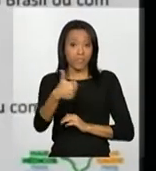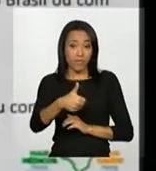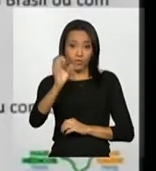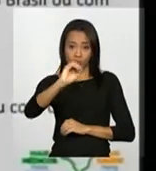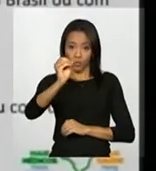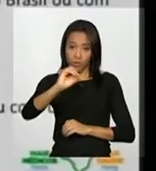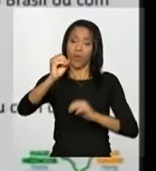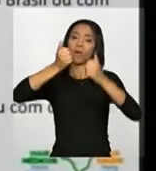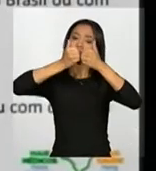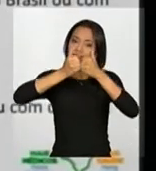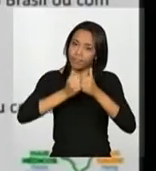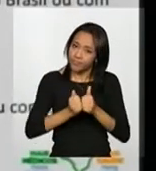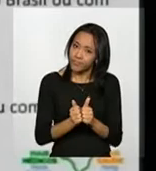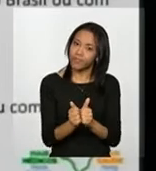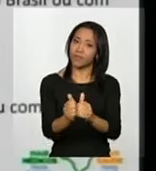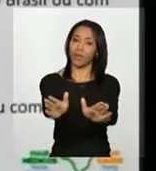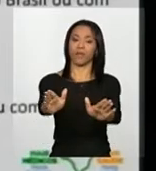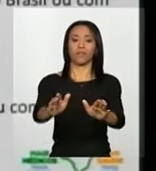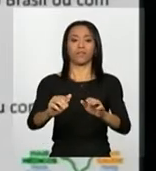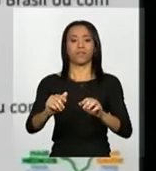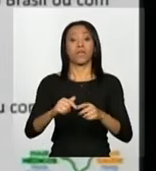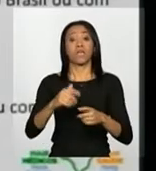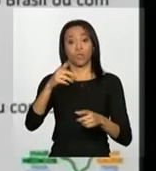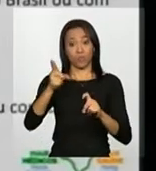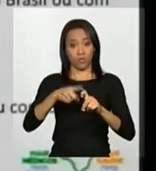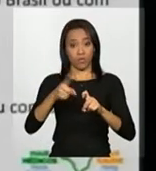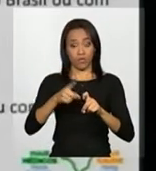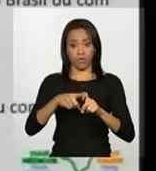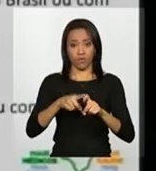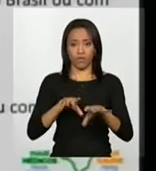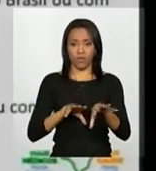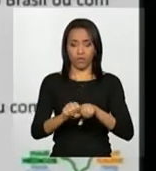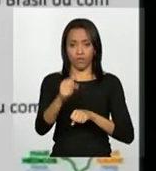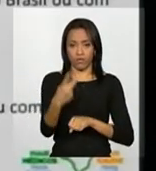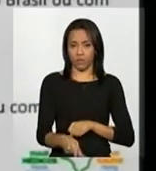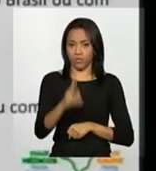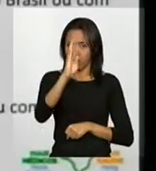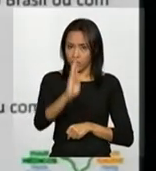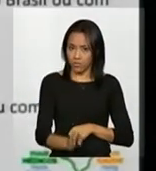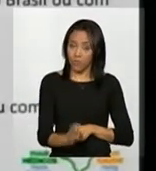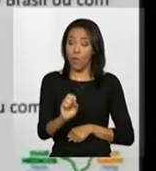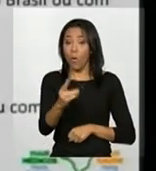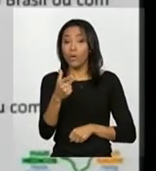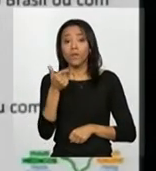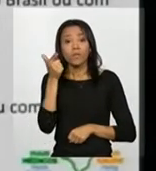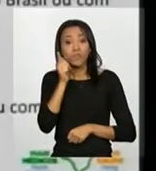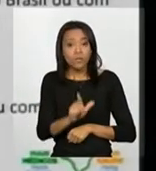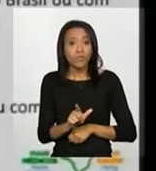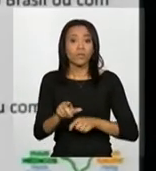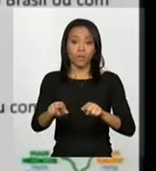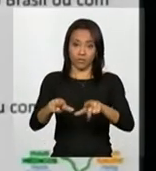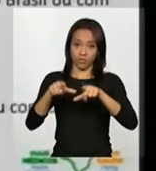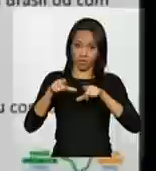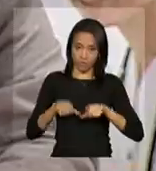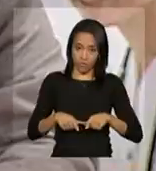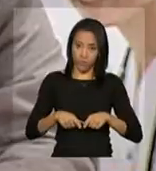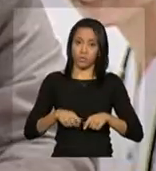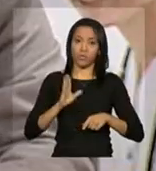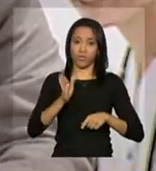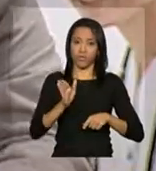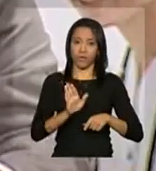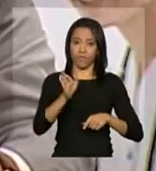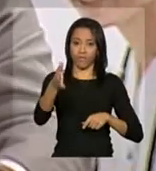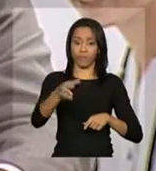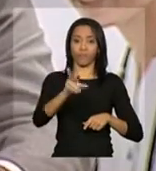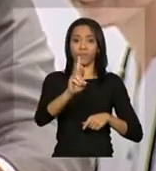das atividades dos médicos formados no Brasil ou com diploma eh revalidado nos municípios